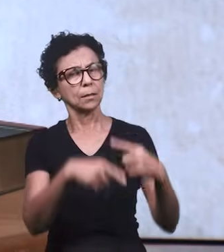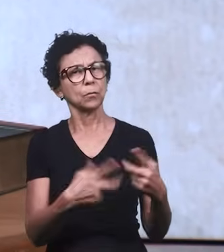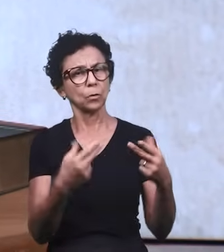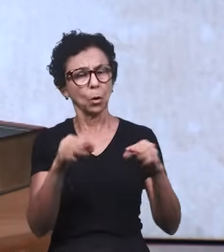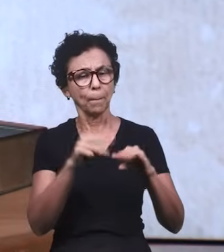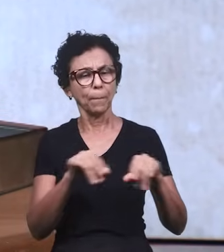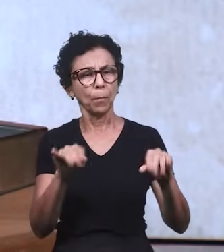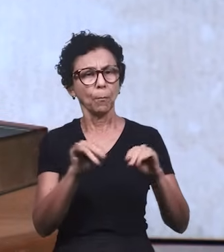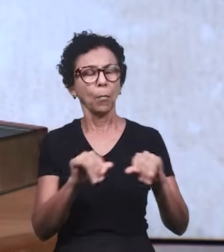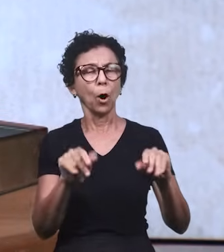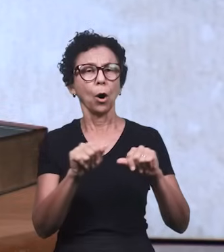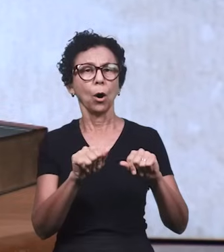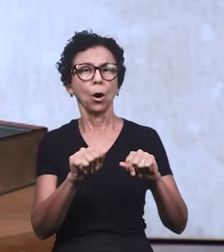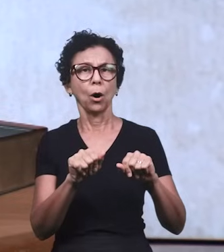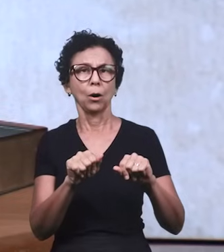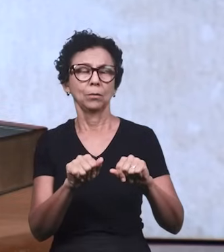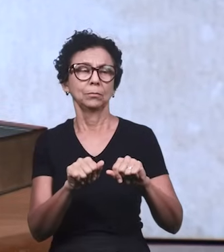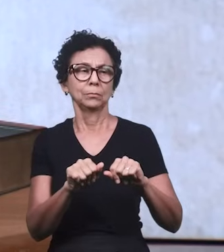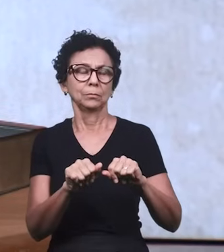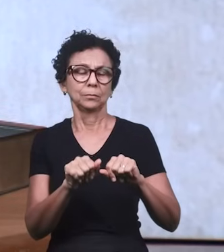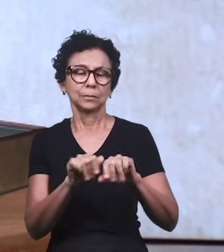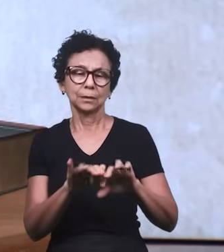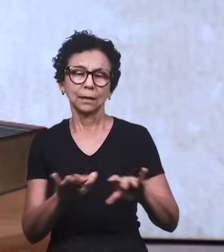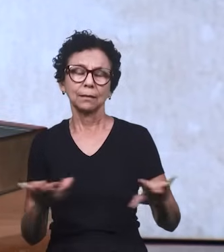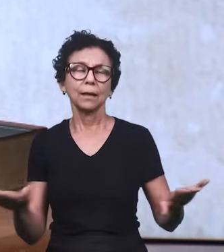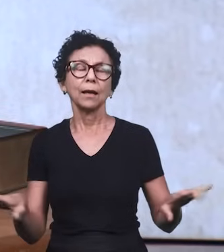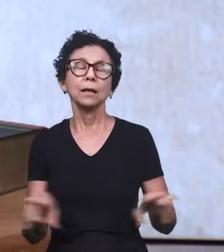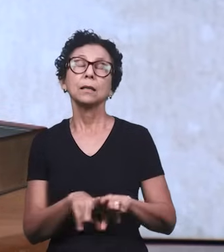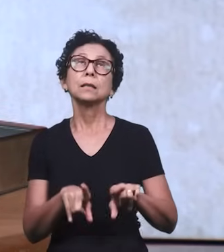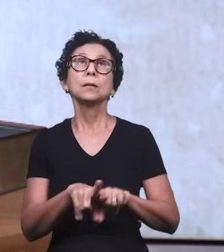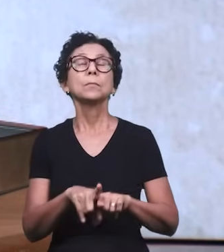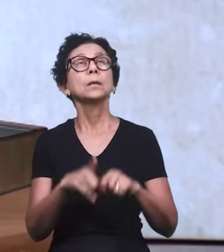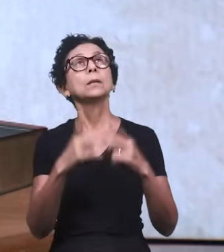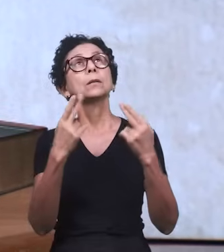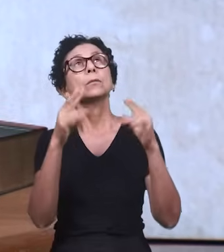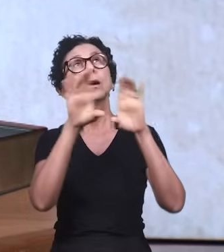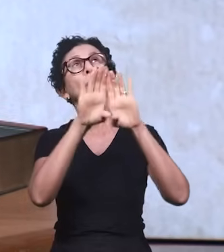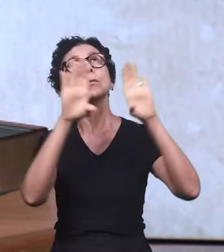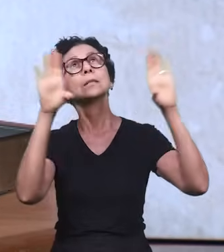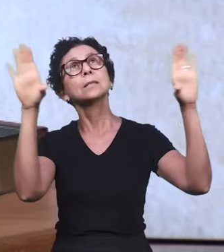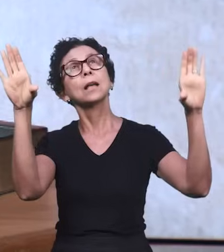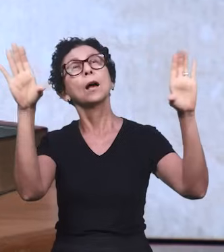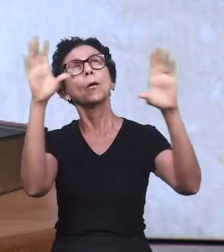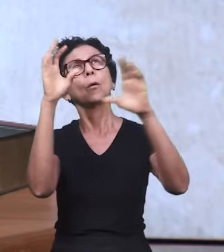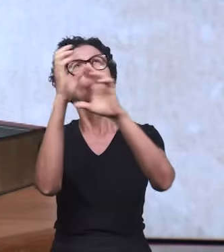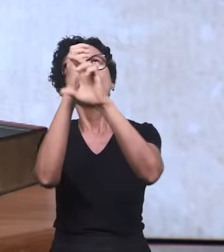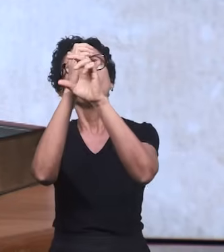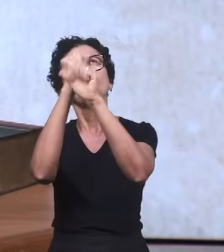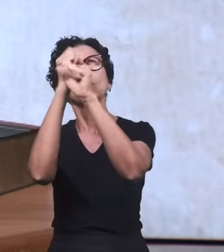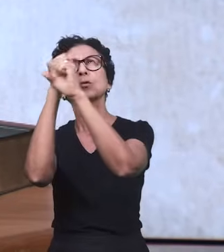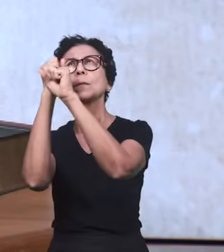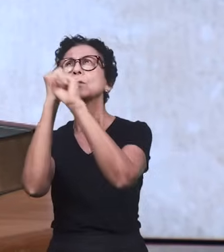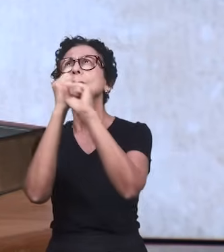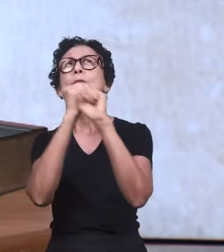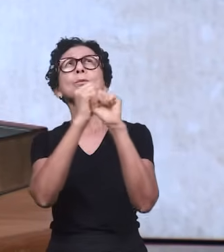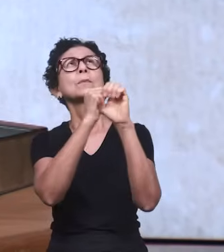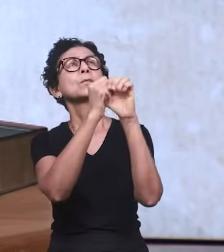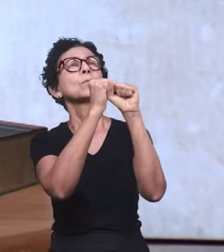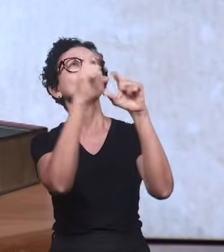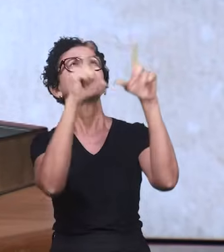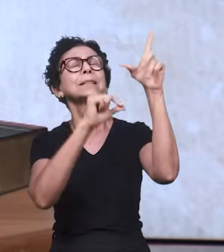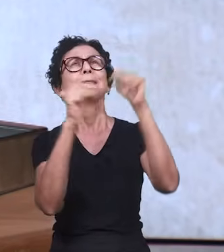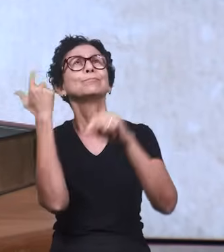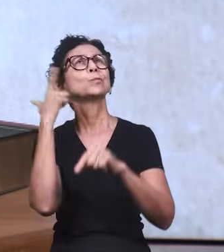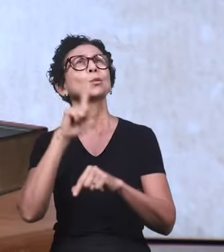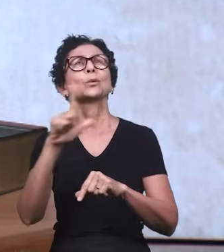descendência seria como as estrelas do céu assim como não se pode contar o pó da terra também não é possível contar as estrelas do